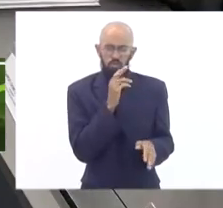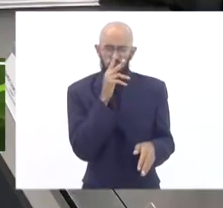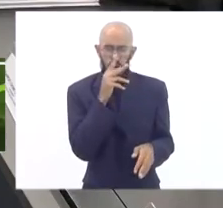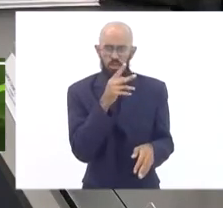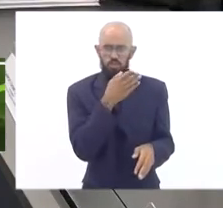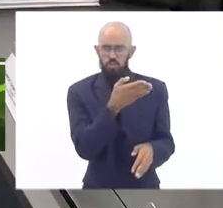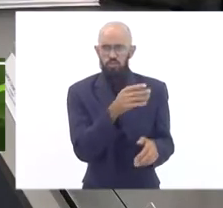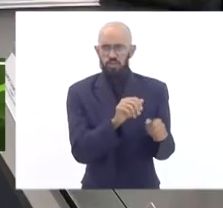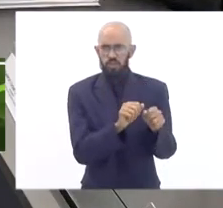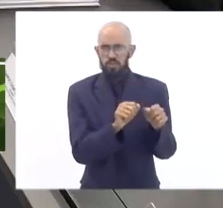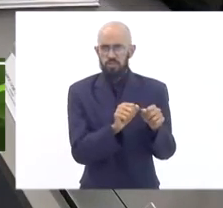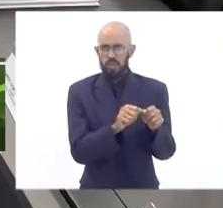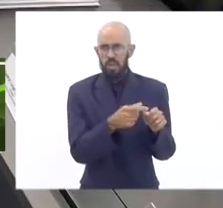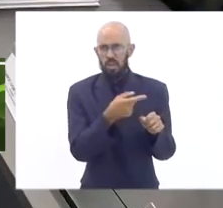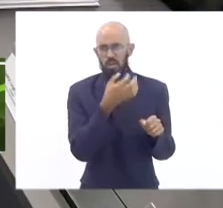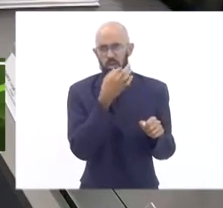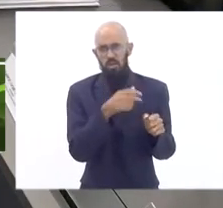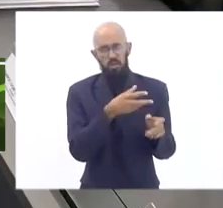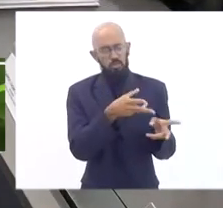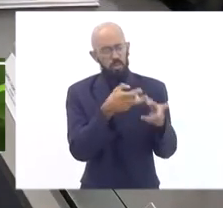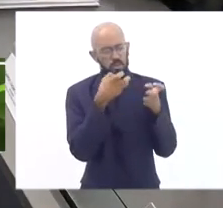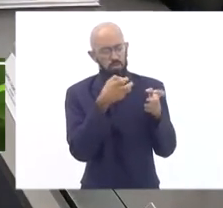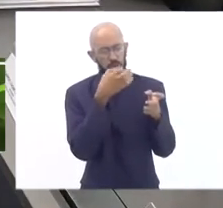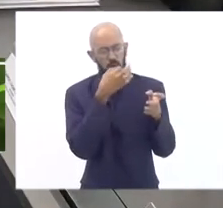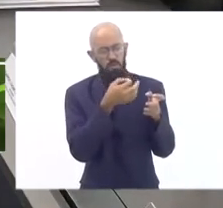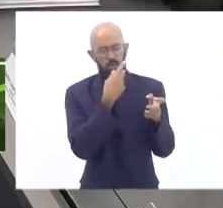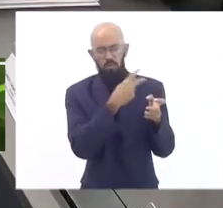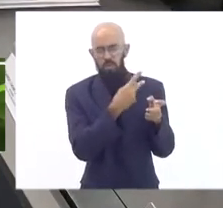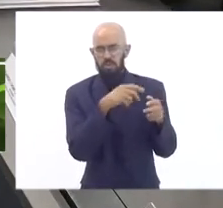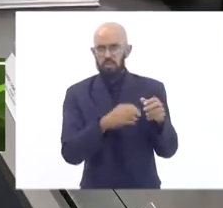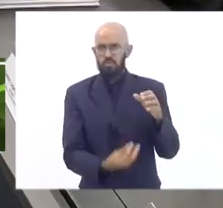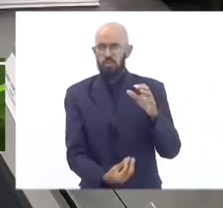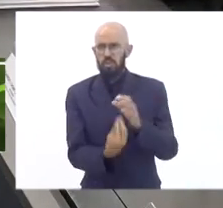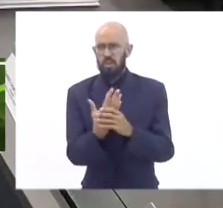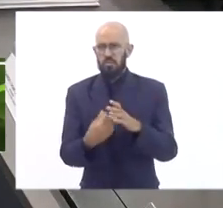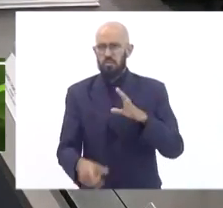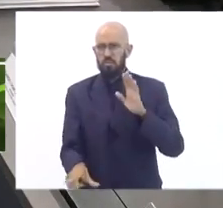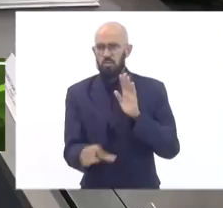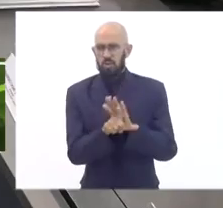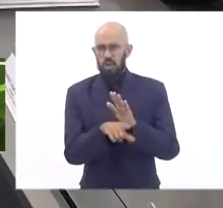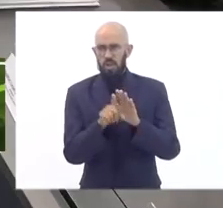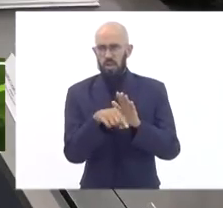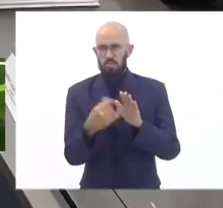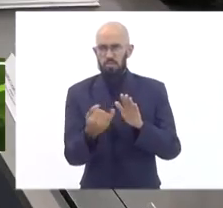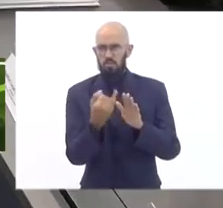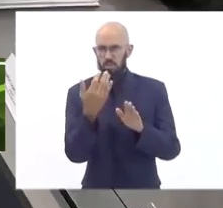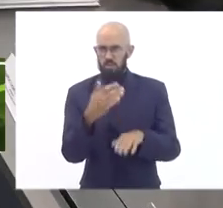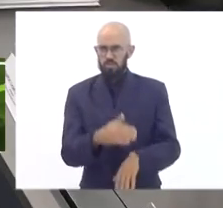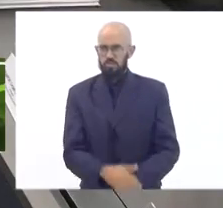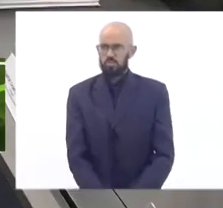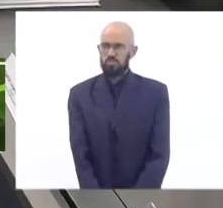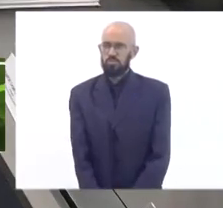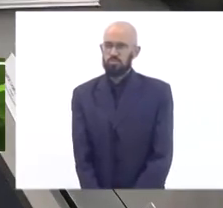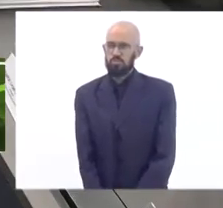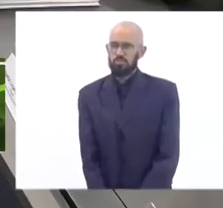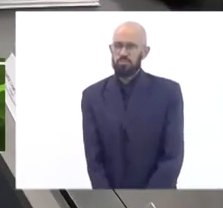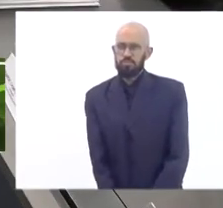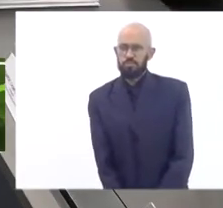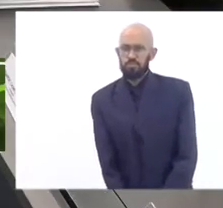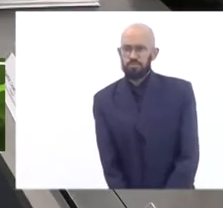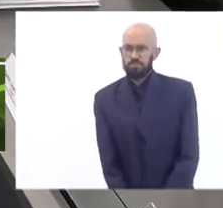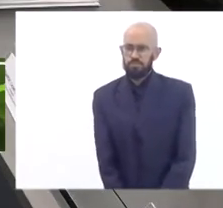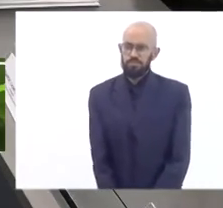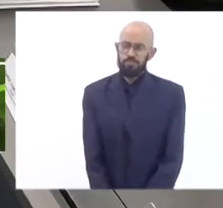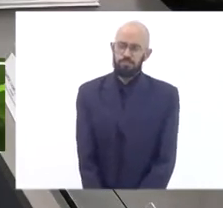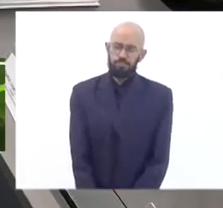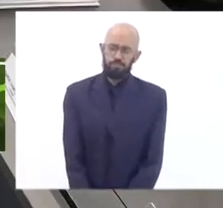a discutir, já que ele existe, foi criado por lei, e é importante que seja levado em conta nesse debate. É só isso. Passar aqui para o deputado Eliomar Coelho, que está